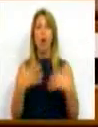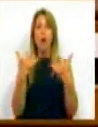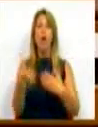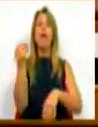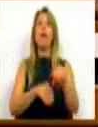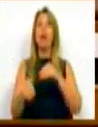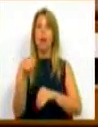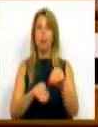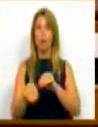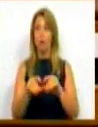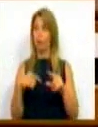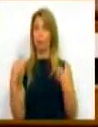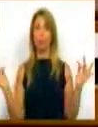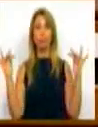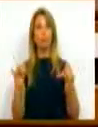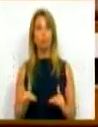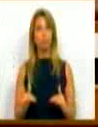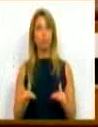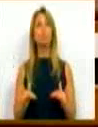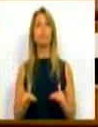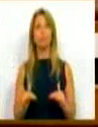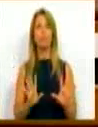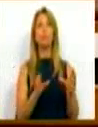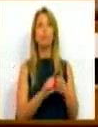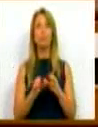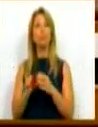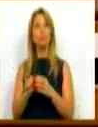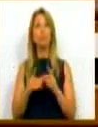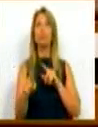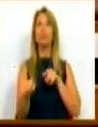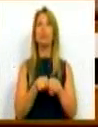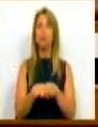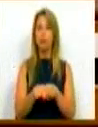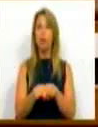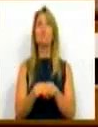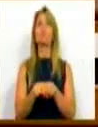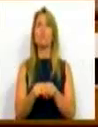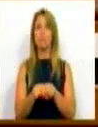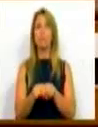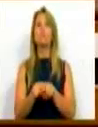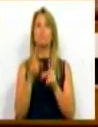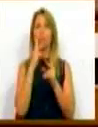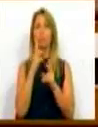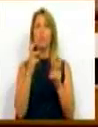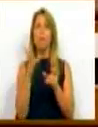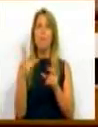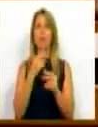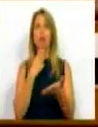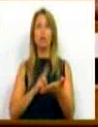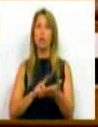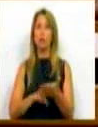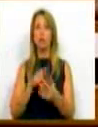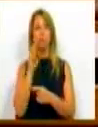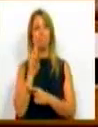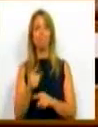eleições e aqui chegados, ambas as formações políticas tenham encontrado mais razões para se